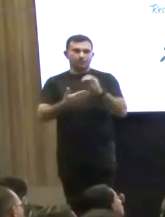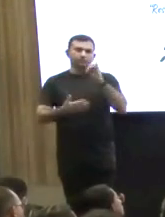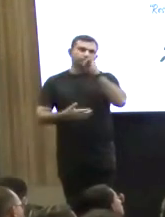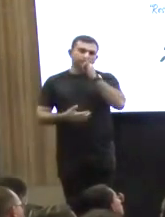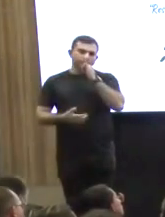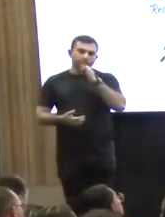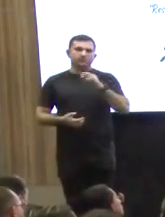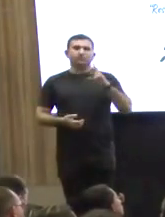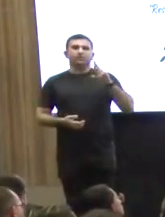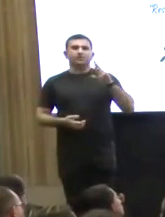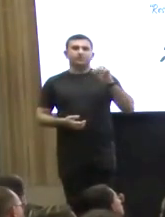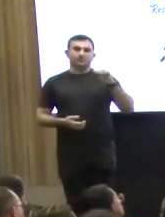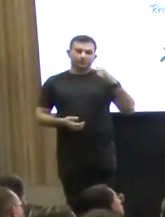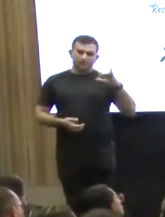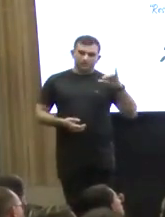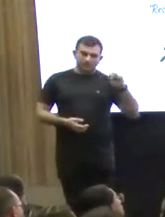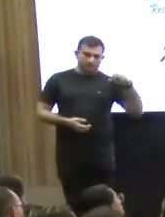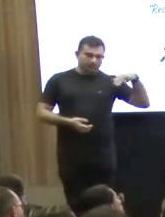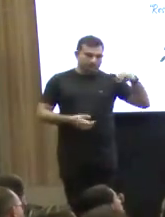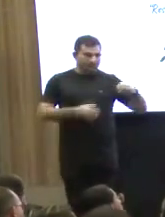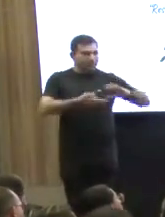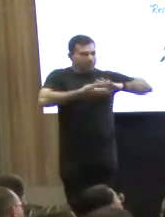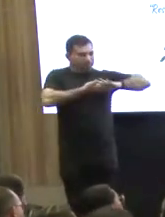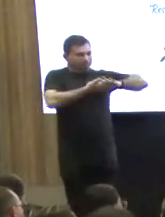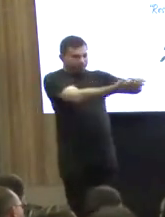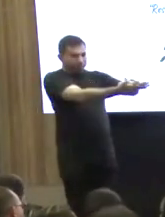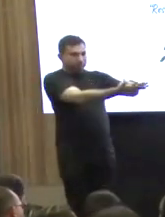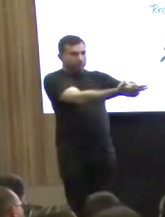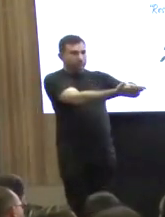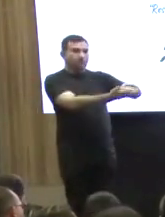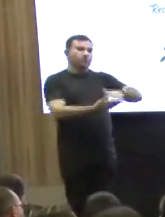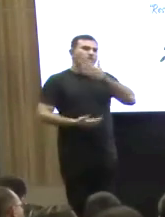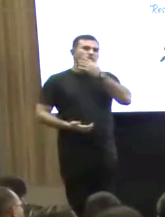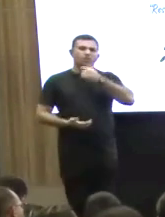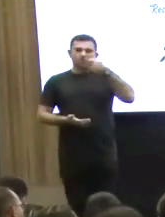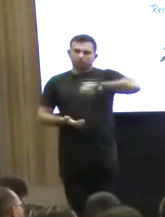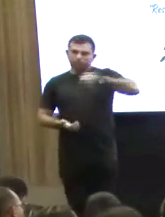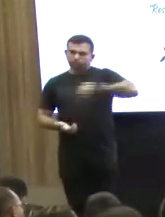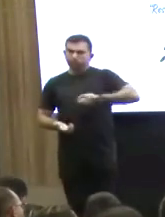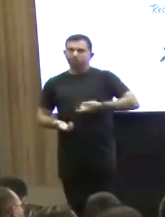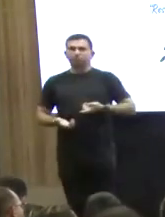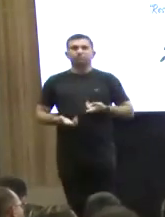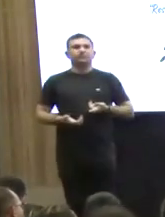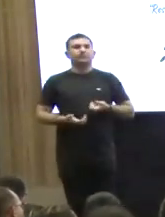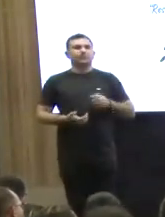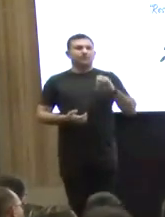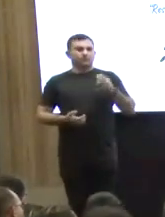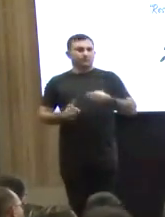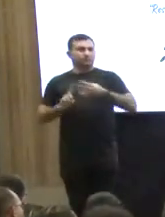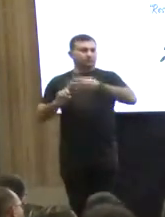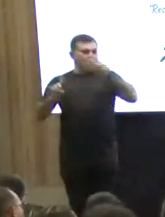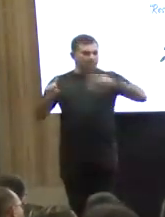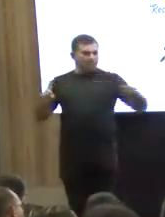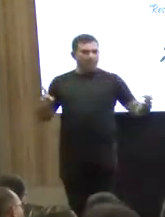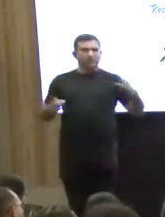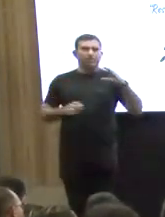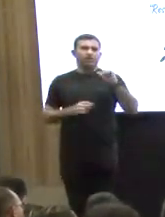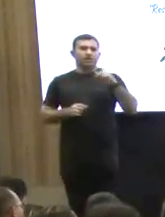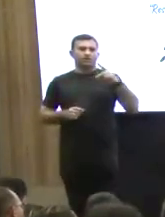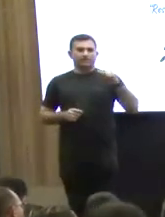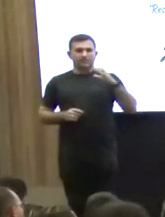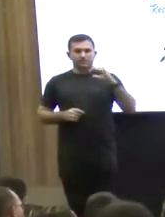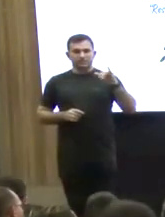racismo, como o machismo, como a sociedade patriarcal, como a LGBTQIA+fobia, como o capacitismo,